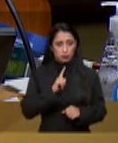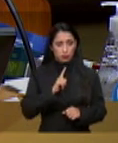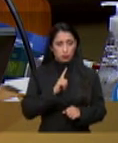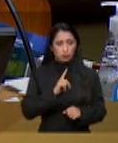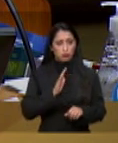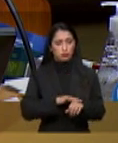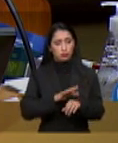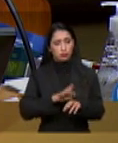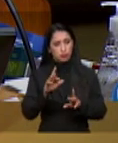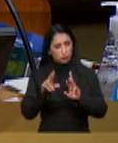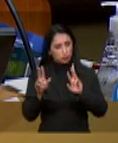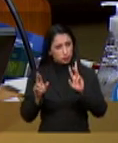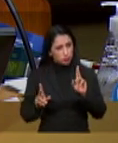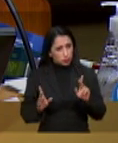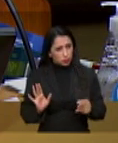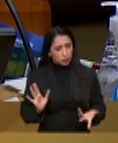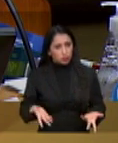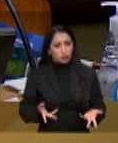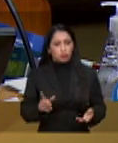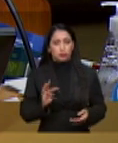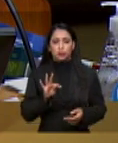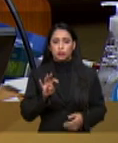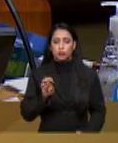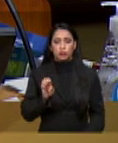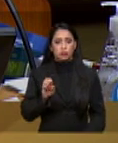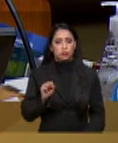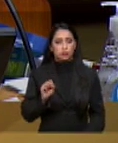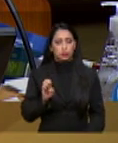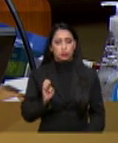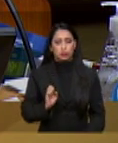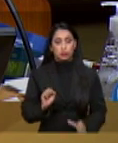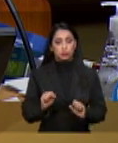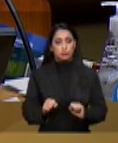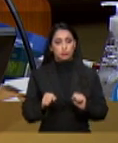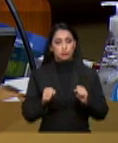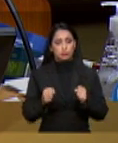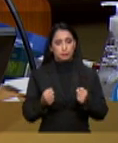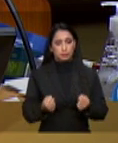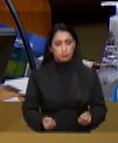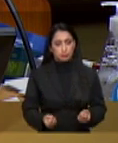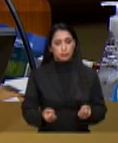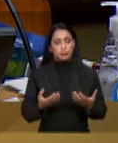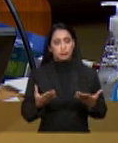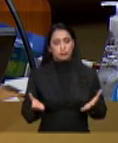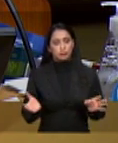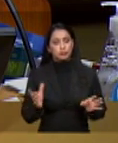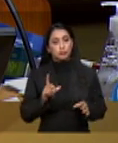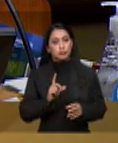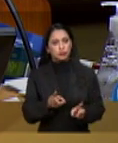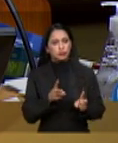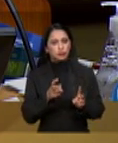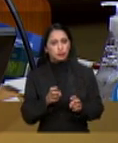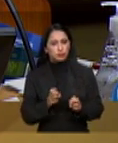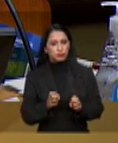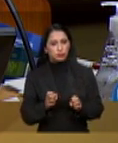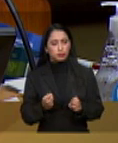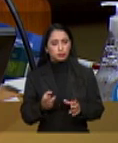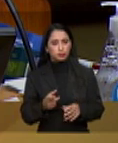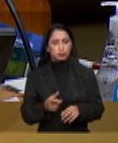distintas, não foi a tese defendida pelo parquê. Como se verifica no caso